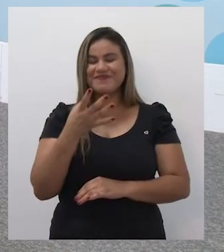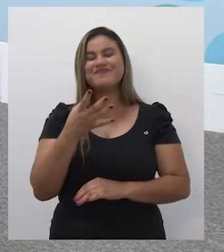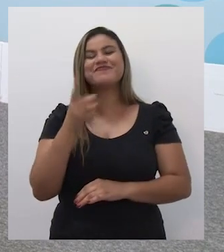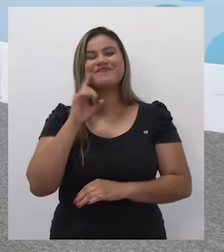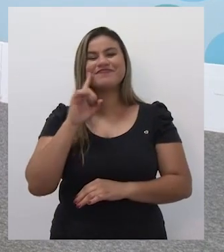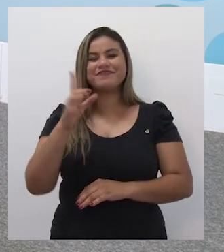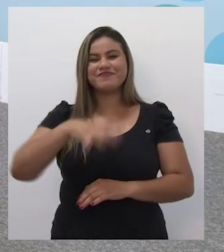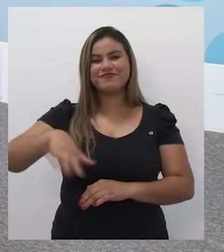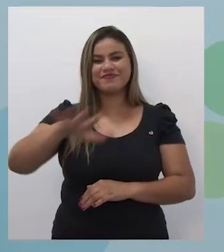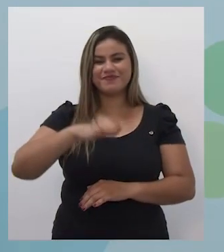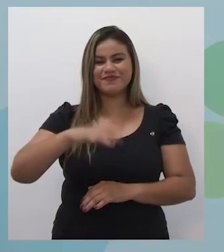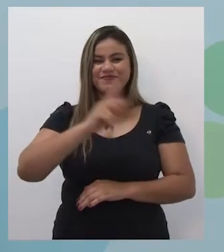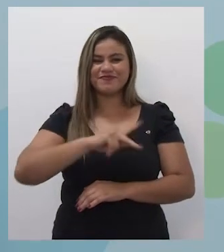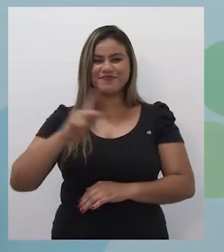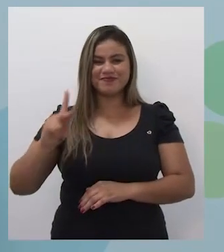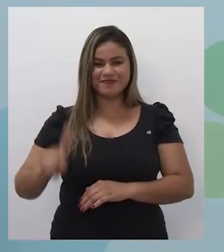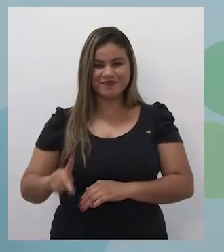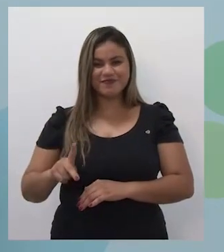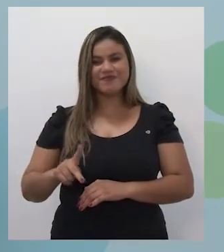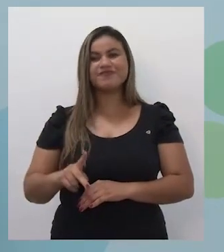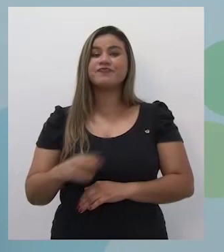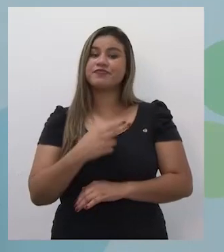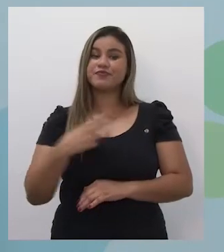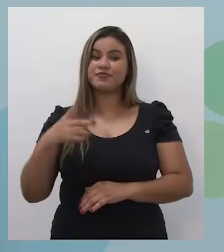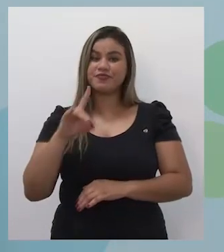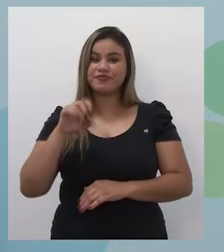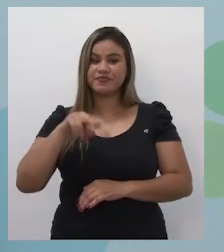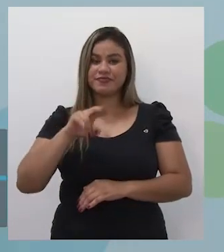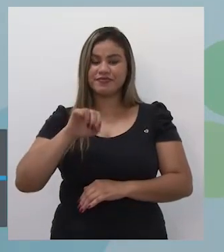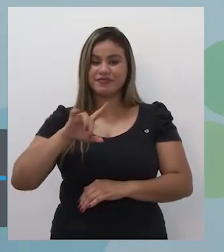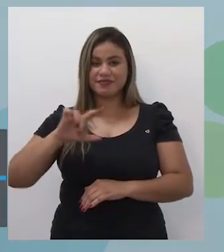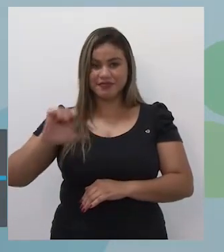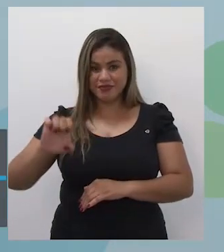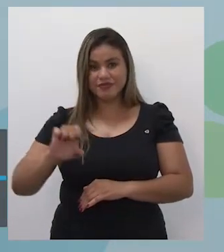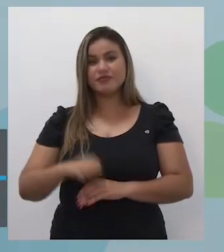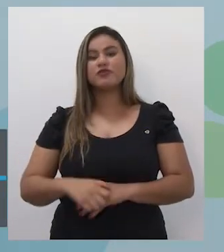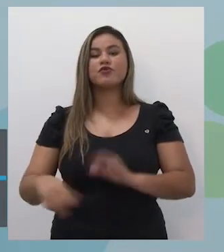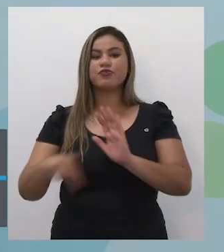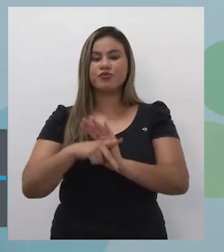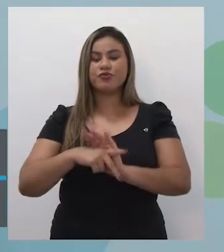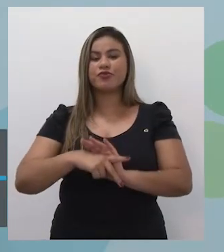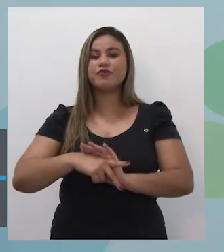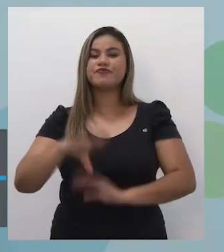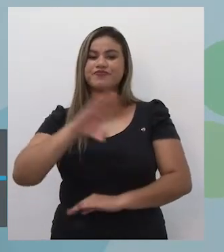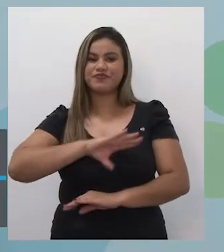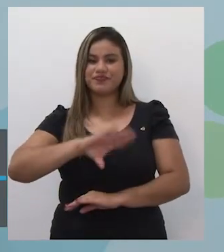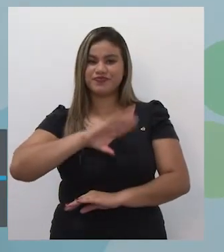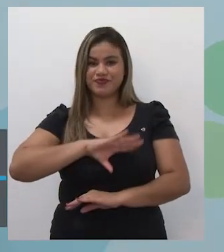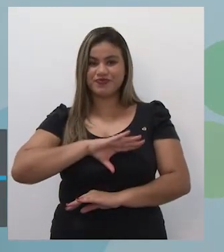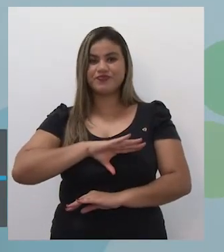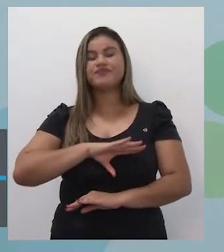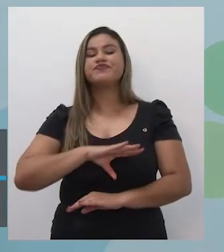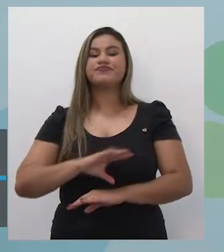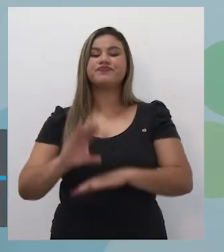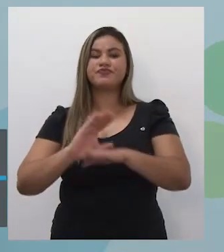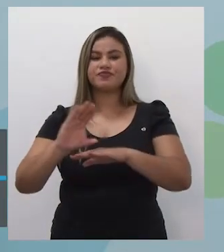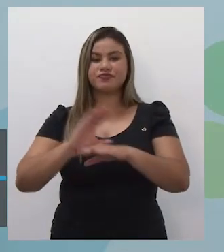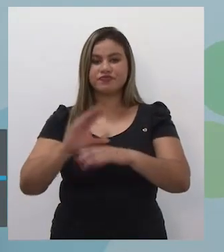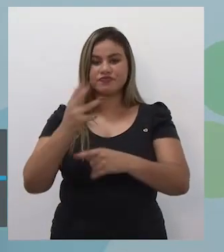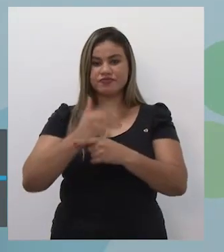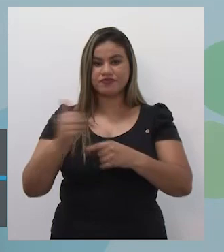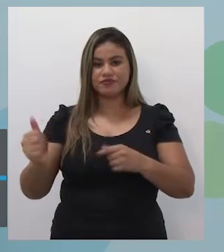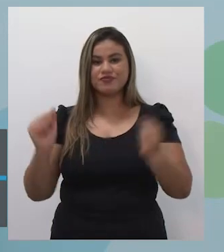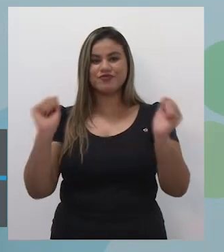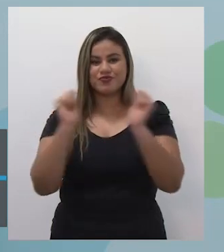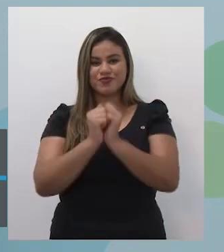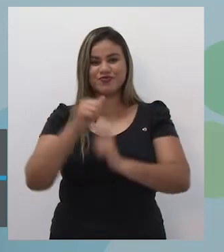as professoras, todos os professores. Eu sou Daniele Nascimento, professora de língua portuguesa e formadora da EFAP. Estarei aqui